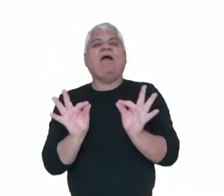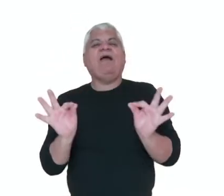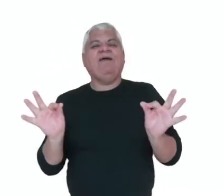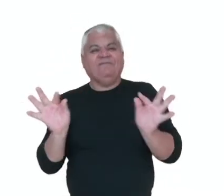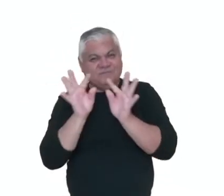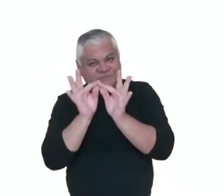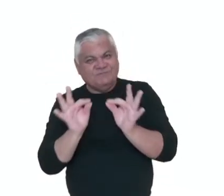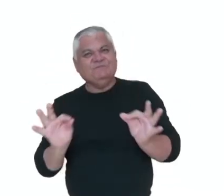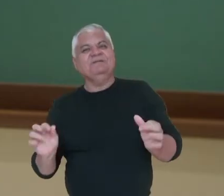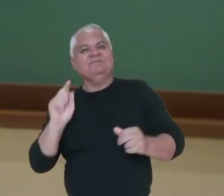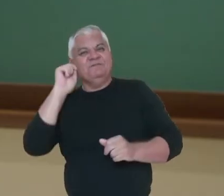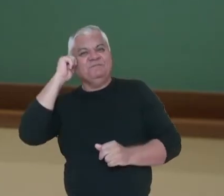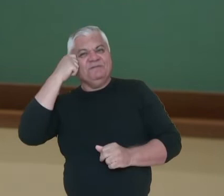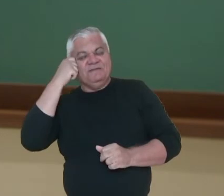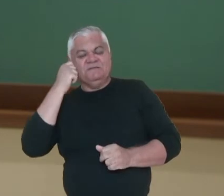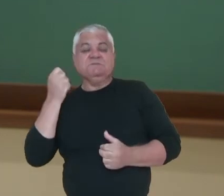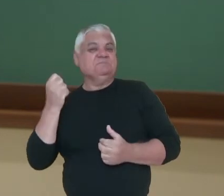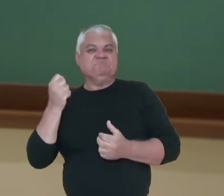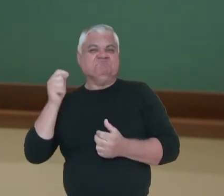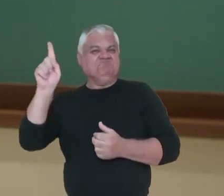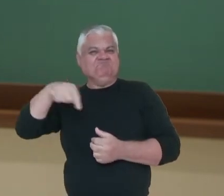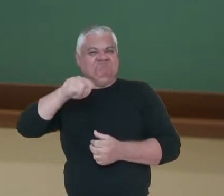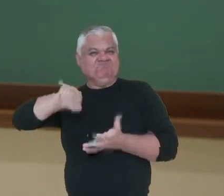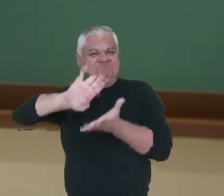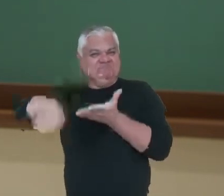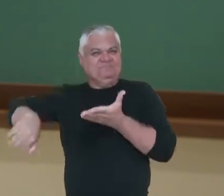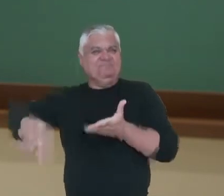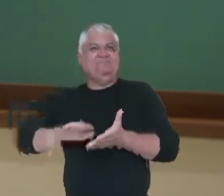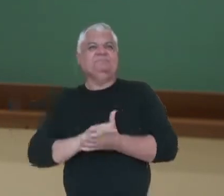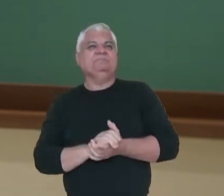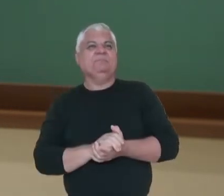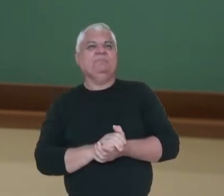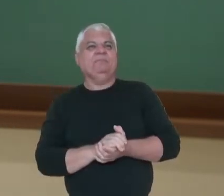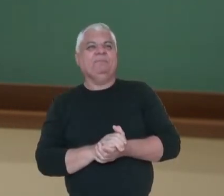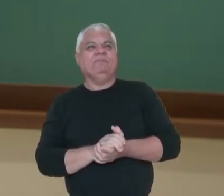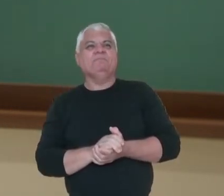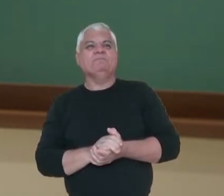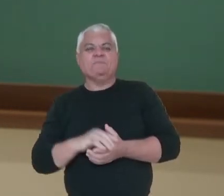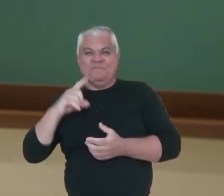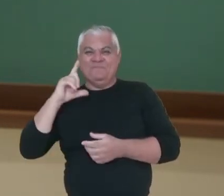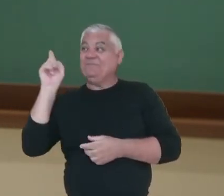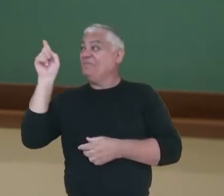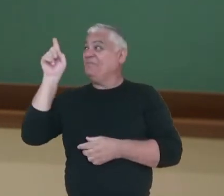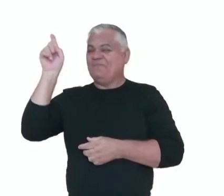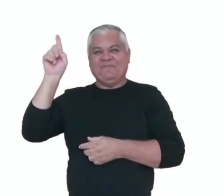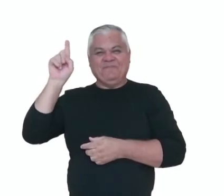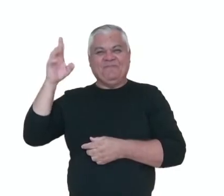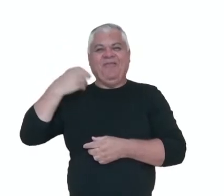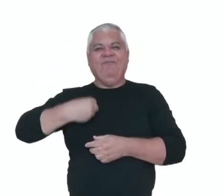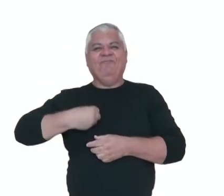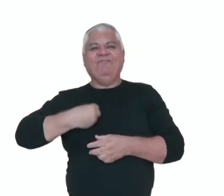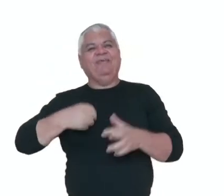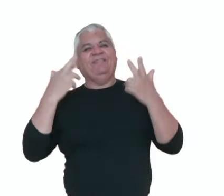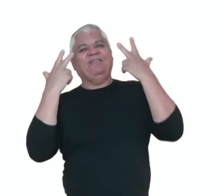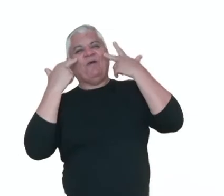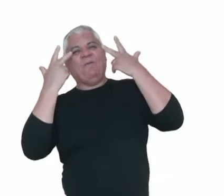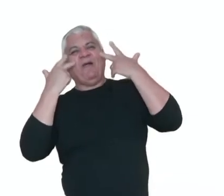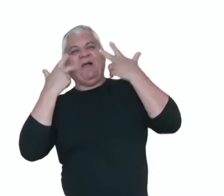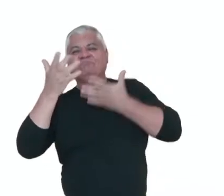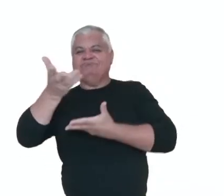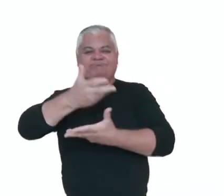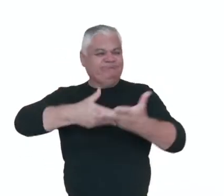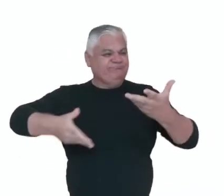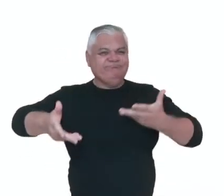uso do preto. Isso que vai ser a grande marca do impressionismo. E nós vamos ter muitas cenas da vida cotidiana, social, das grandes